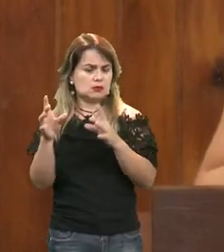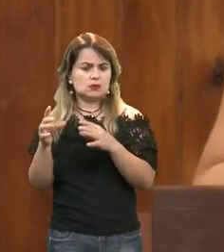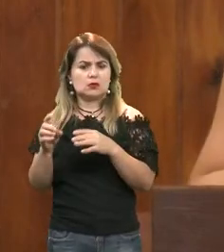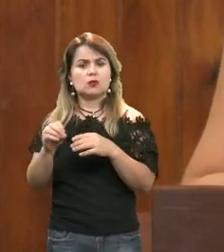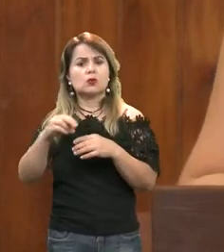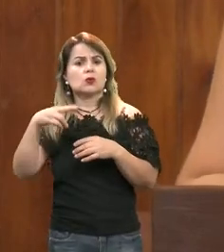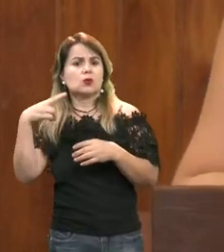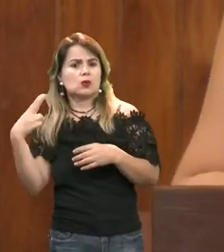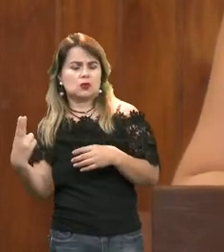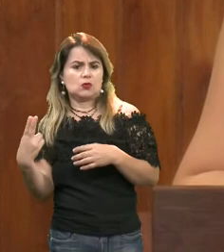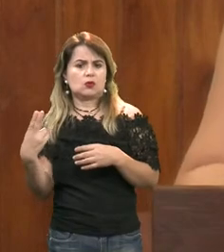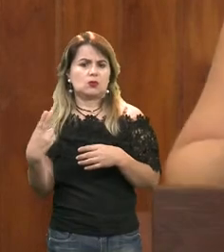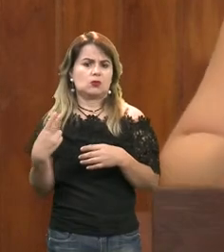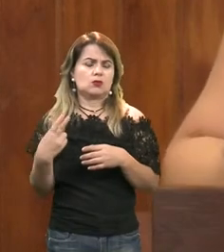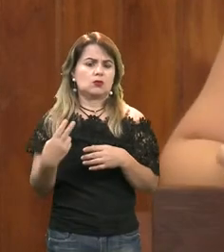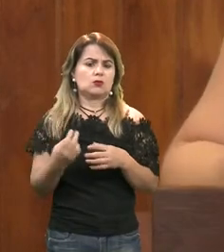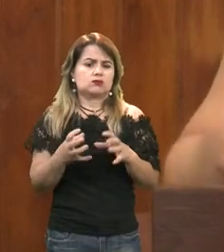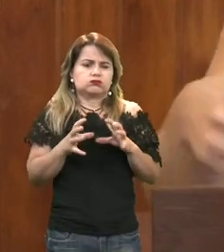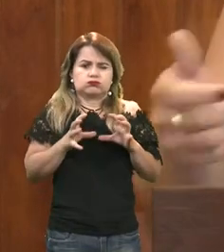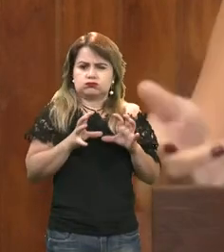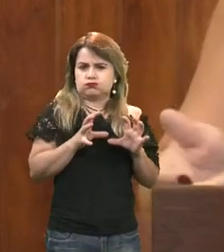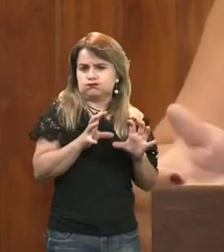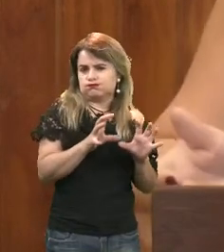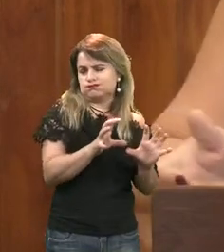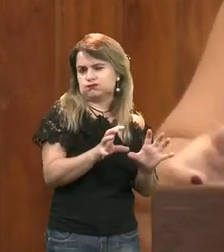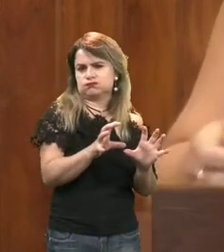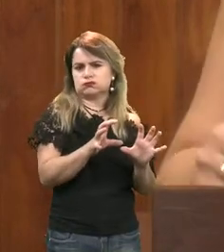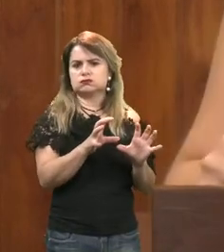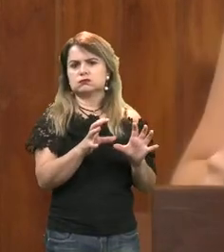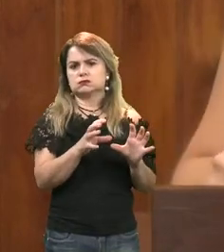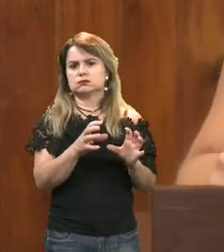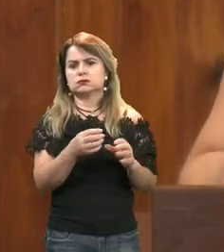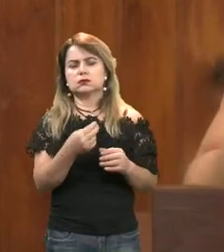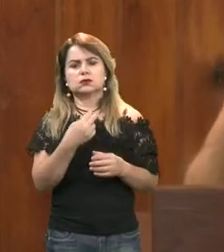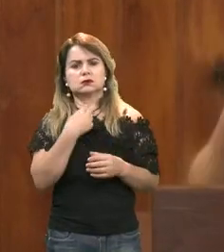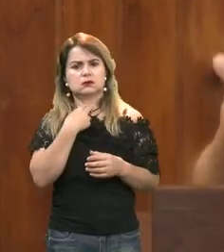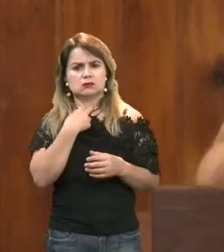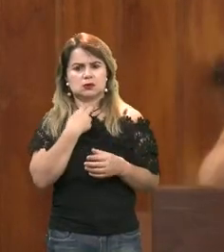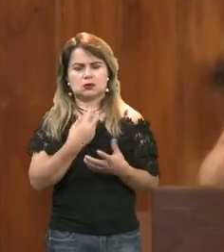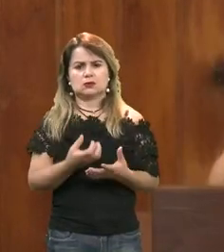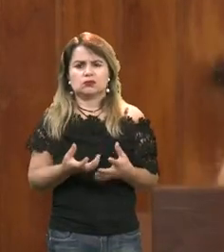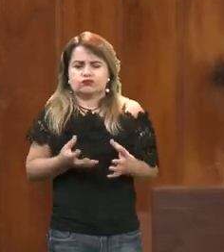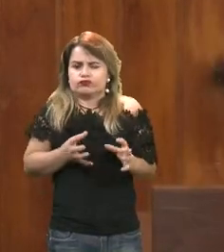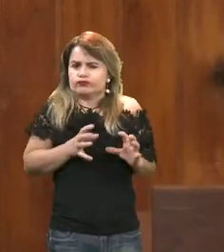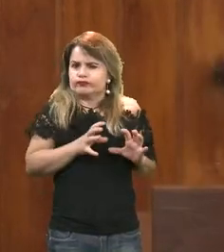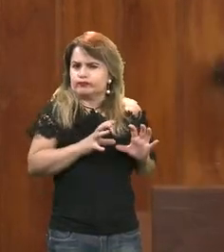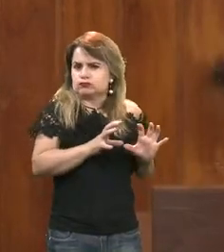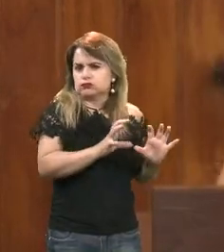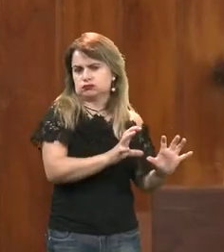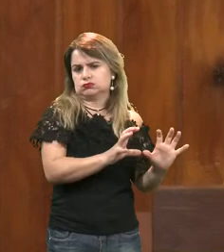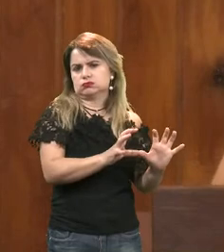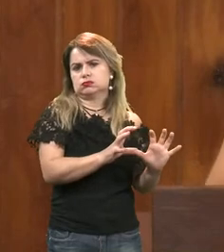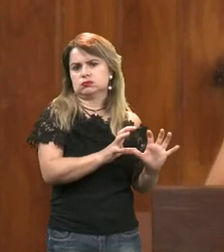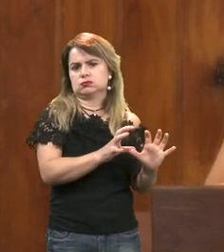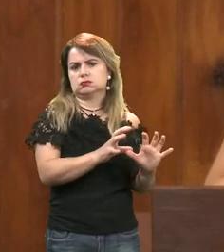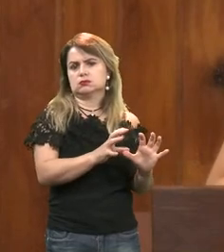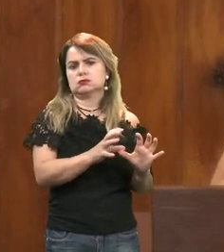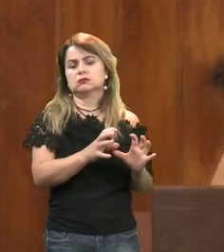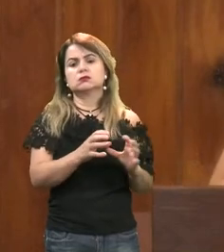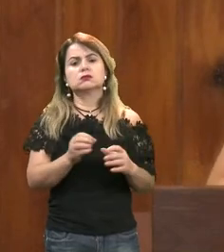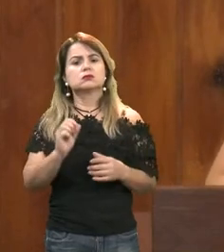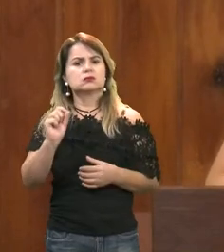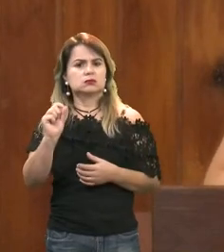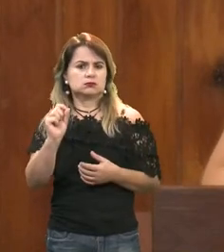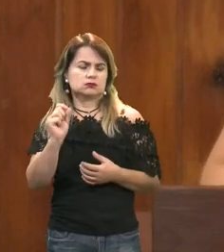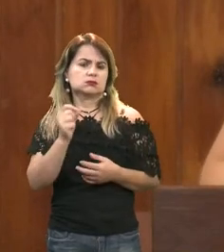repressivo. O repressivo, o próprio nome diz também, para reprimir a conduta que já foi feita.